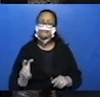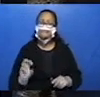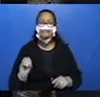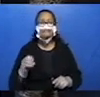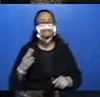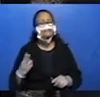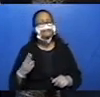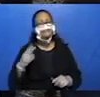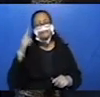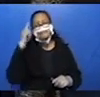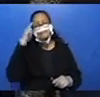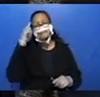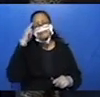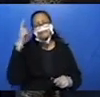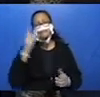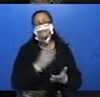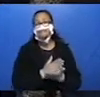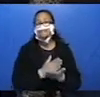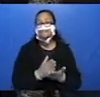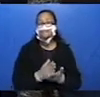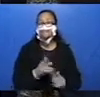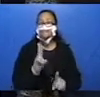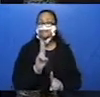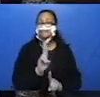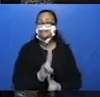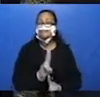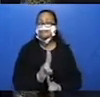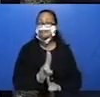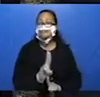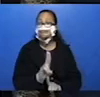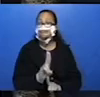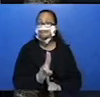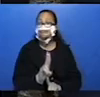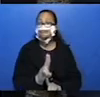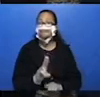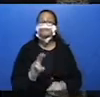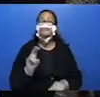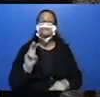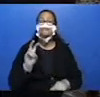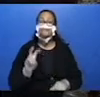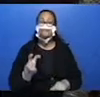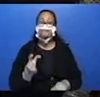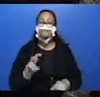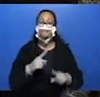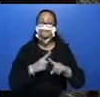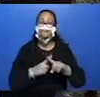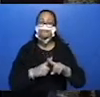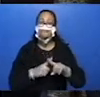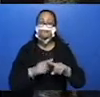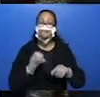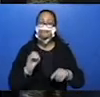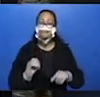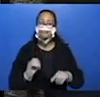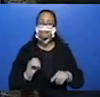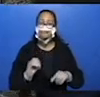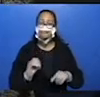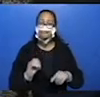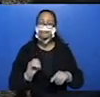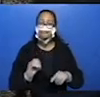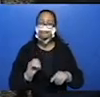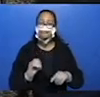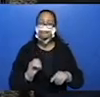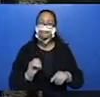assim, bom, eu começo pela unidade. 5 vezes 0, 0.